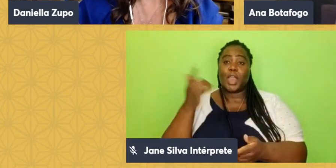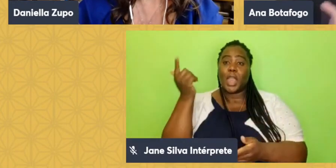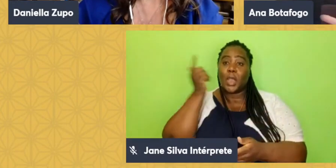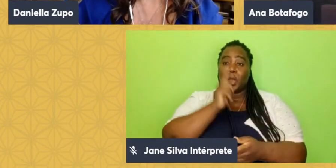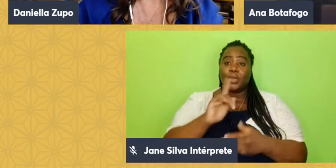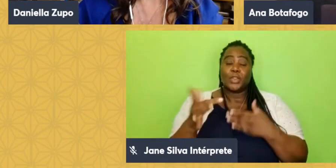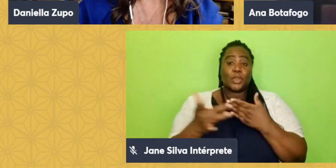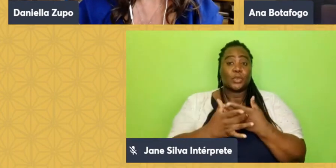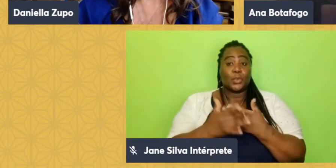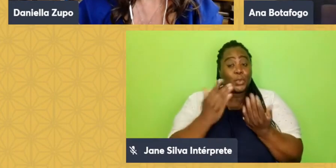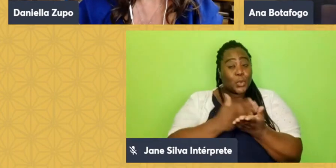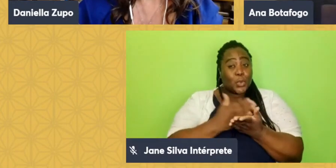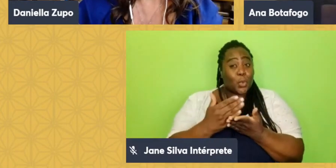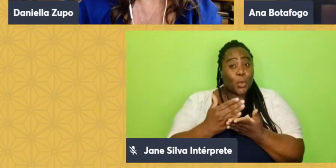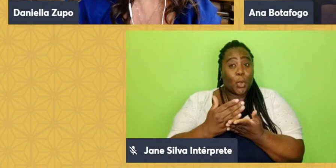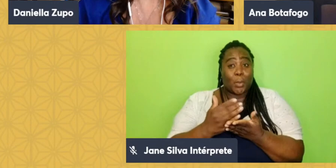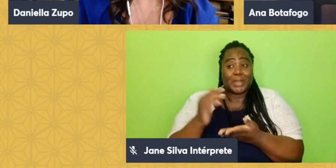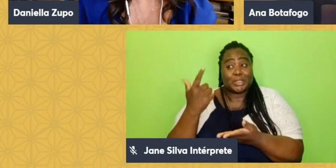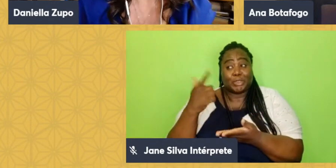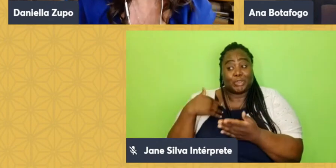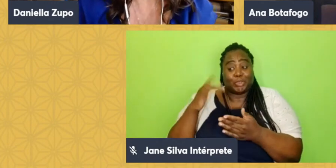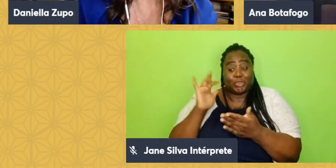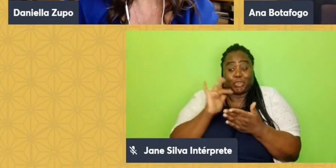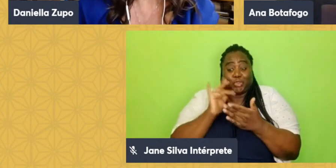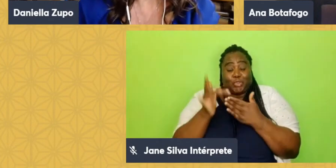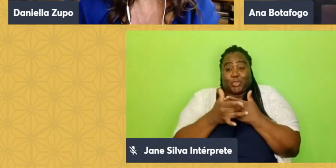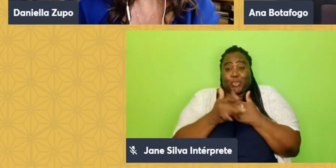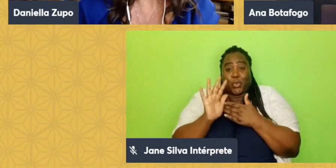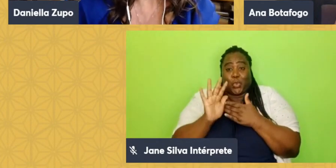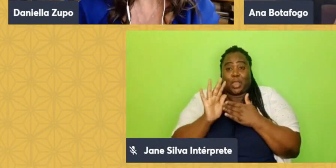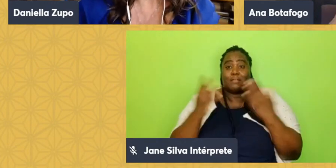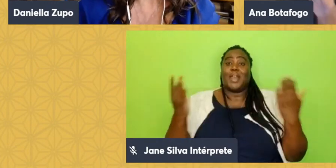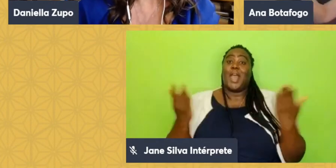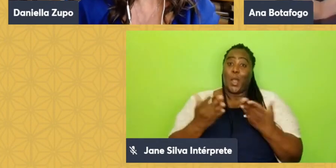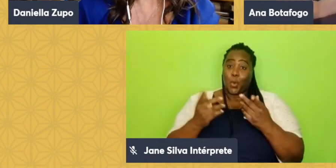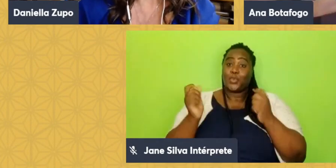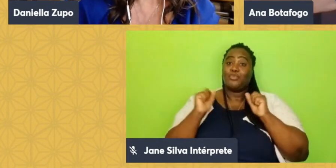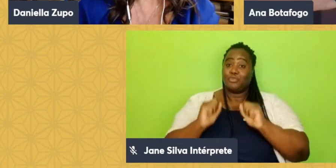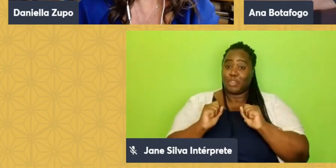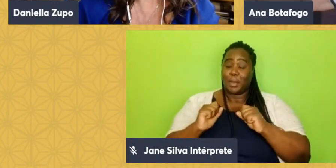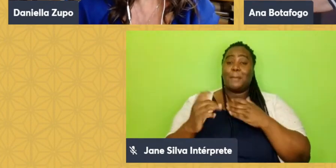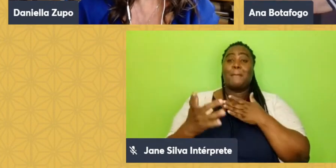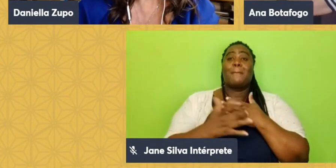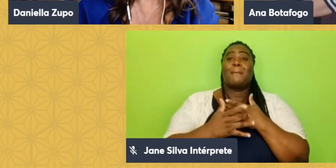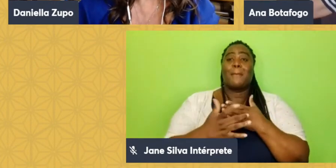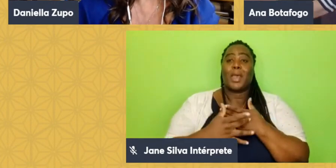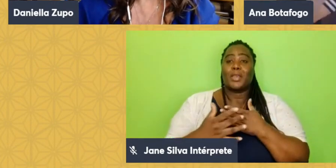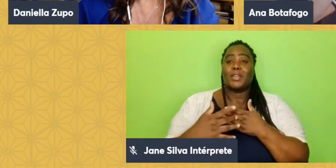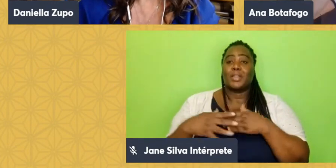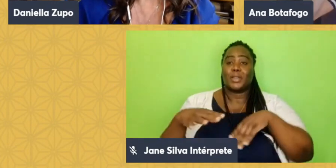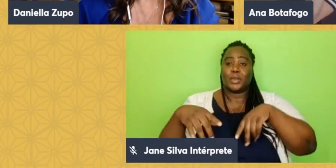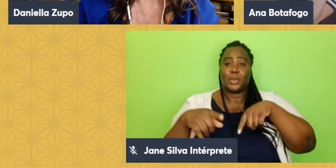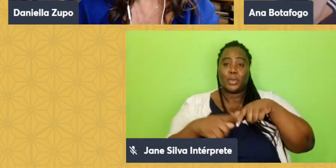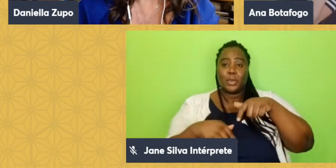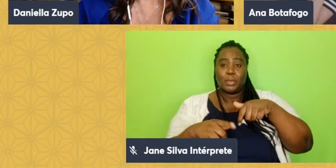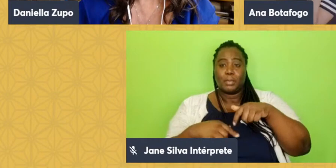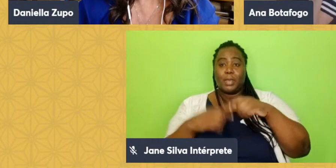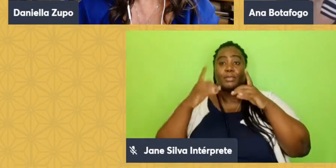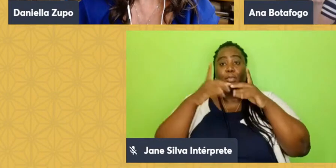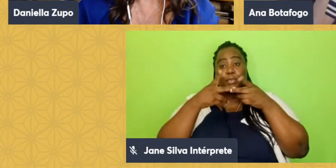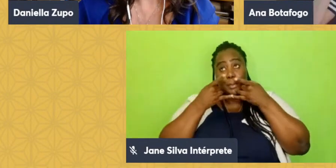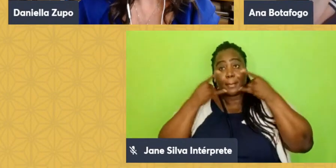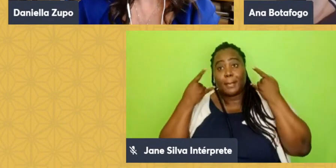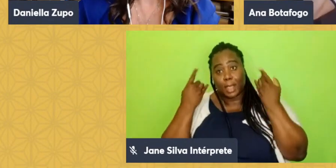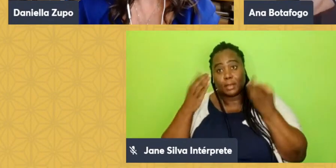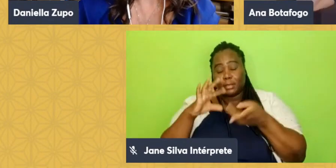tocar tendo início a gente nem tocava no aluno mas hoje a gente já consegue tocar no pé do aluno Claro que